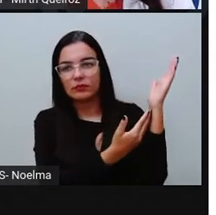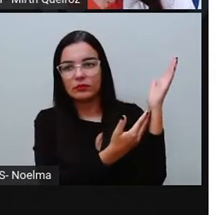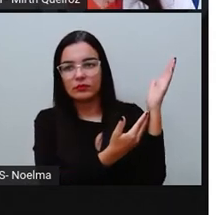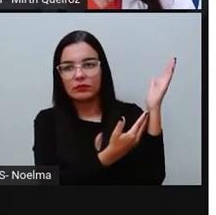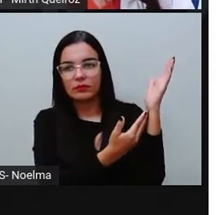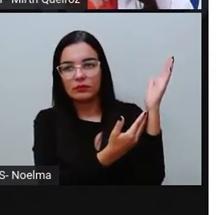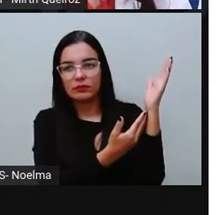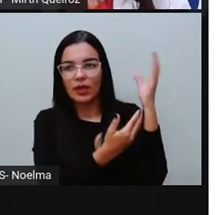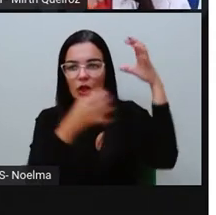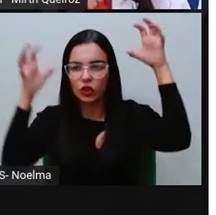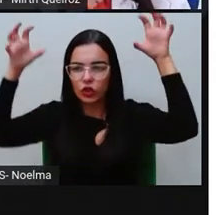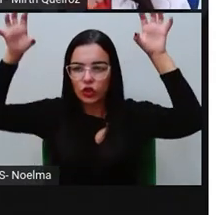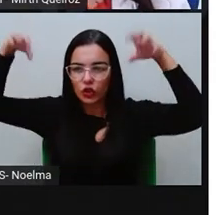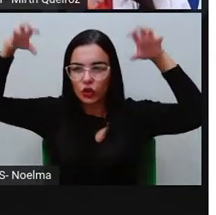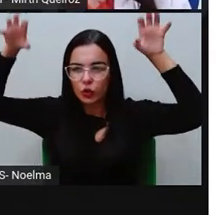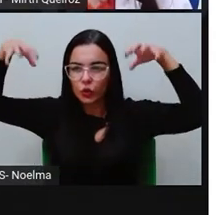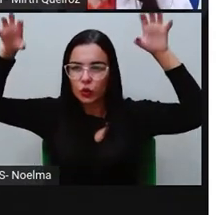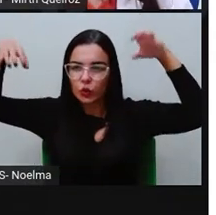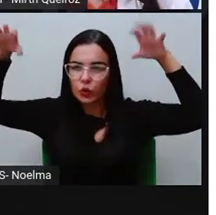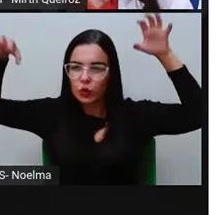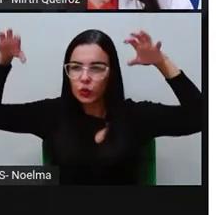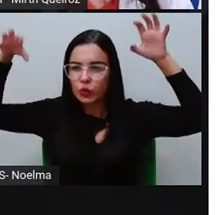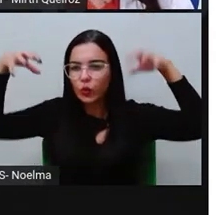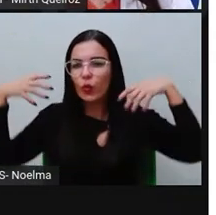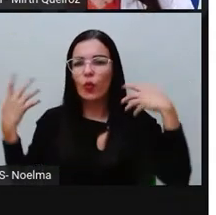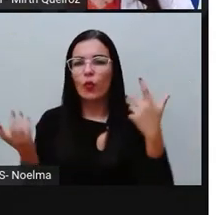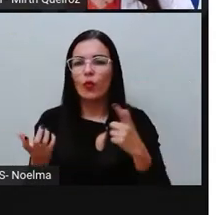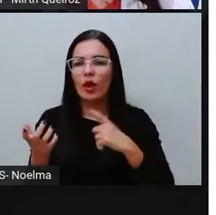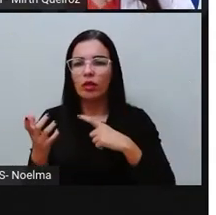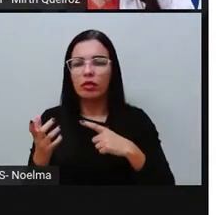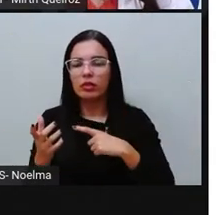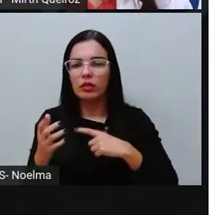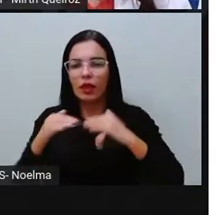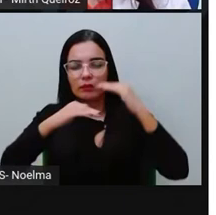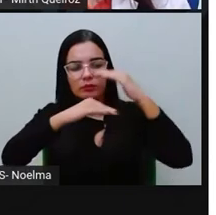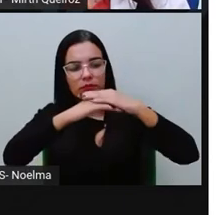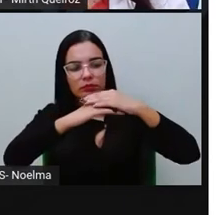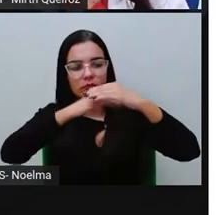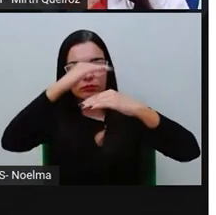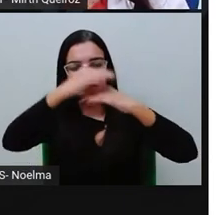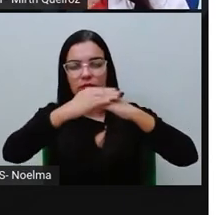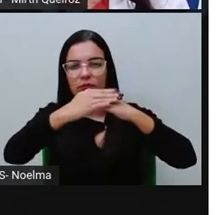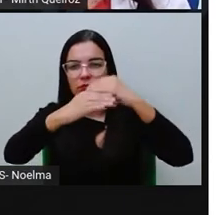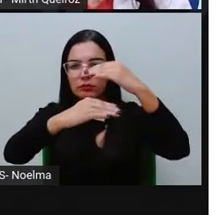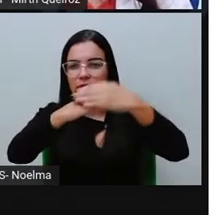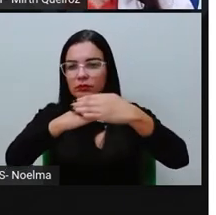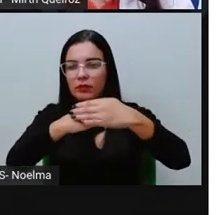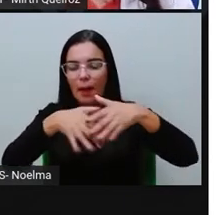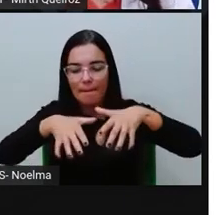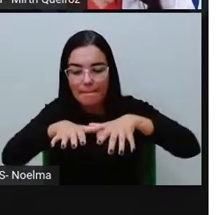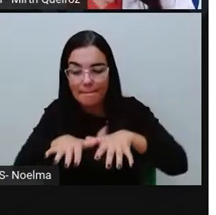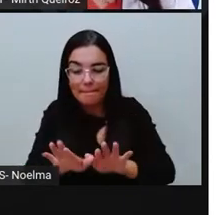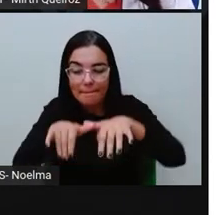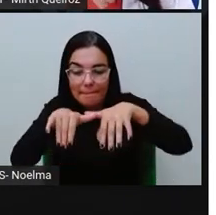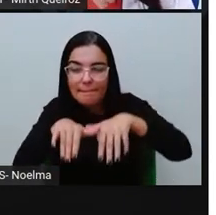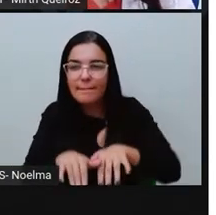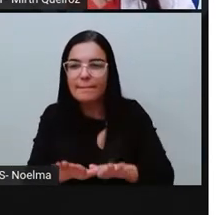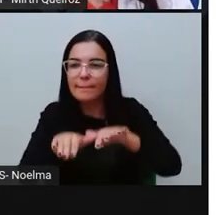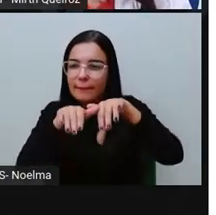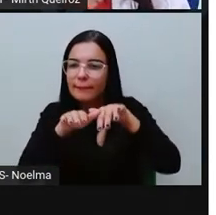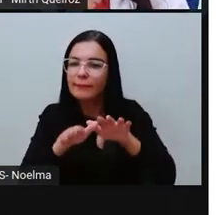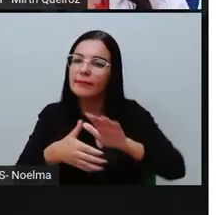lhama, questão, telha, guirlanda,